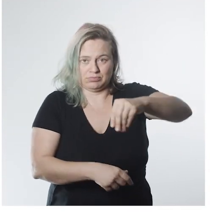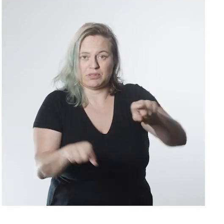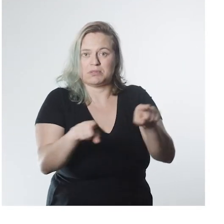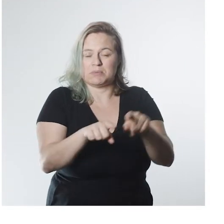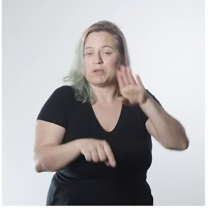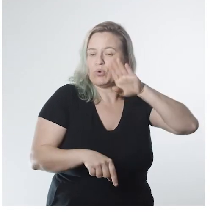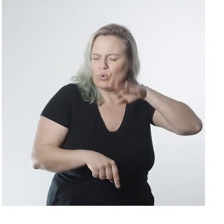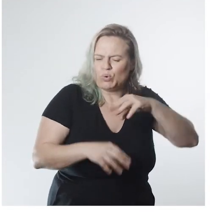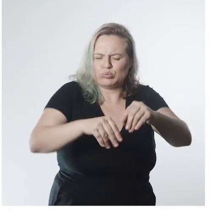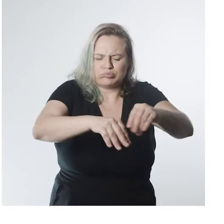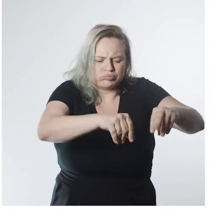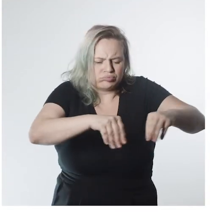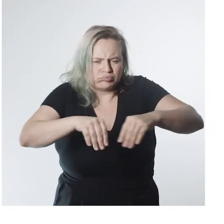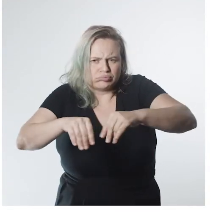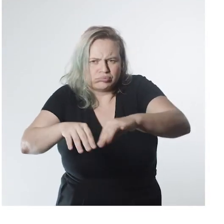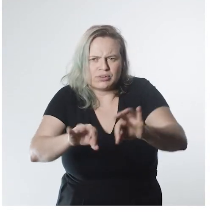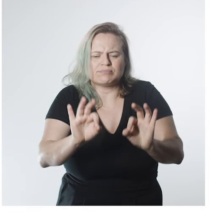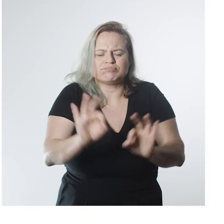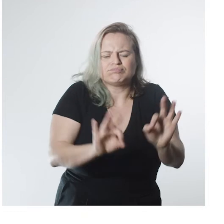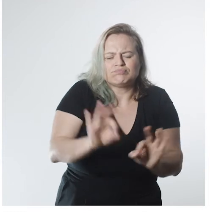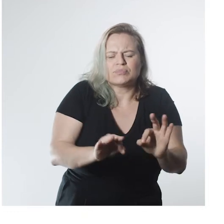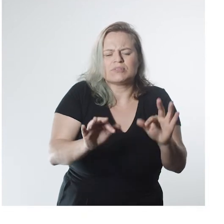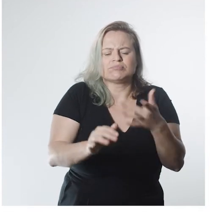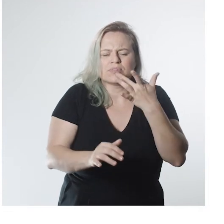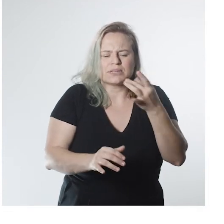pimenta, para que a gente possa depois servir.